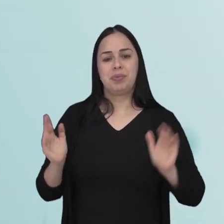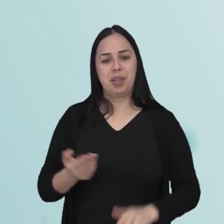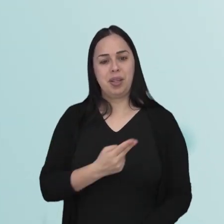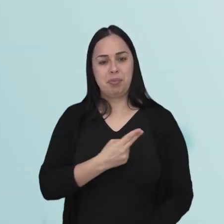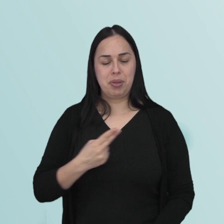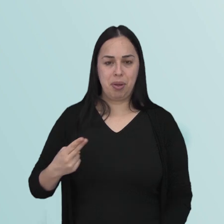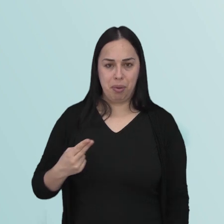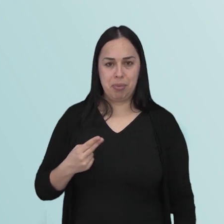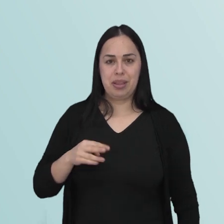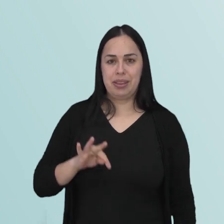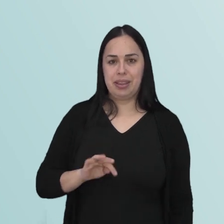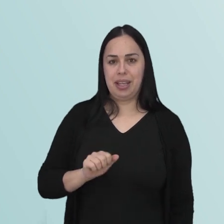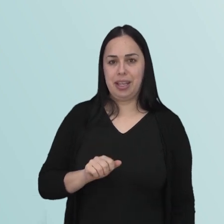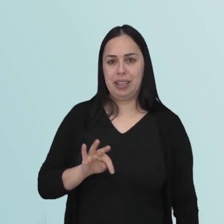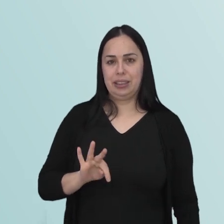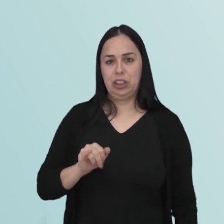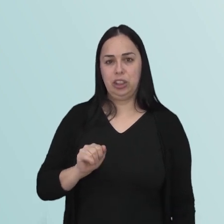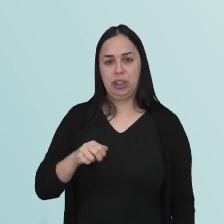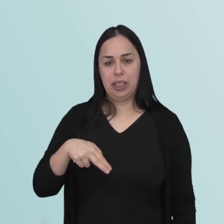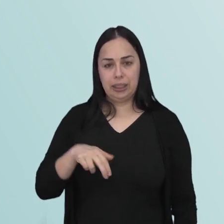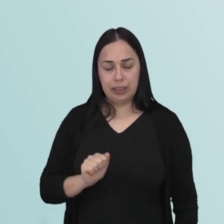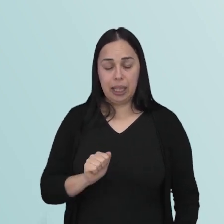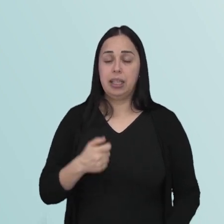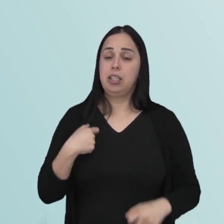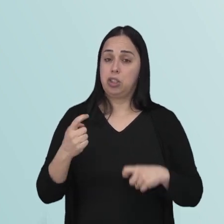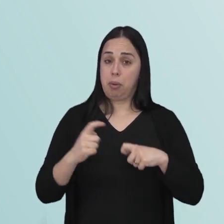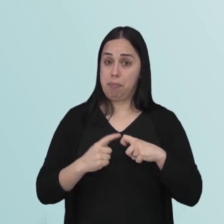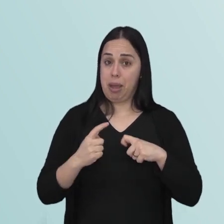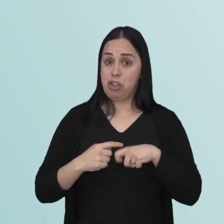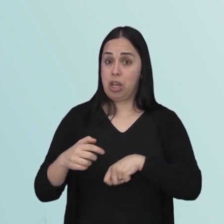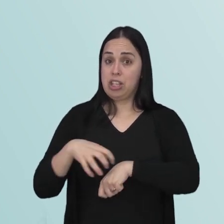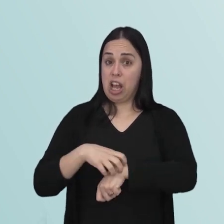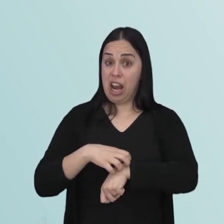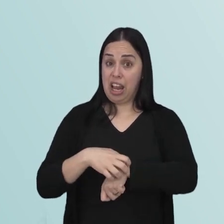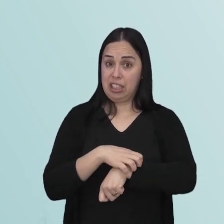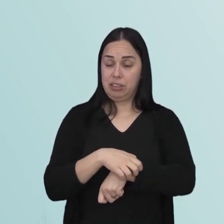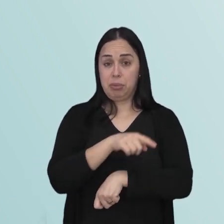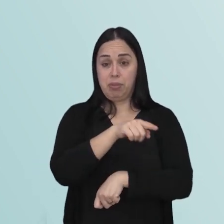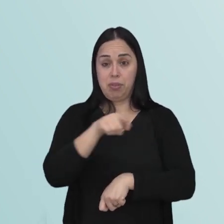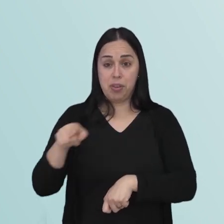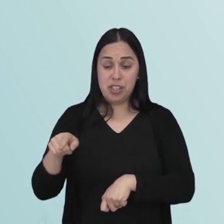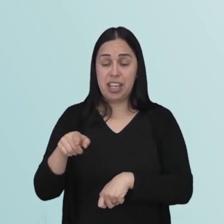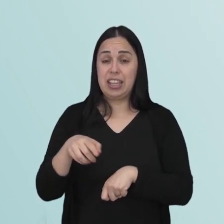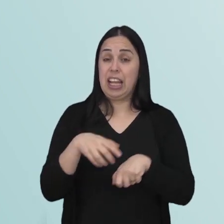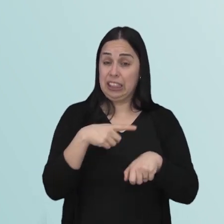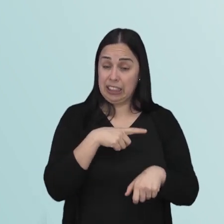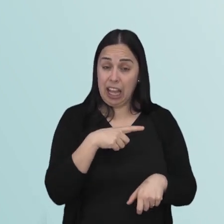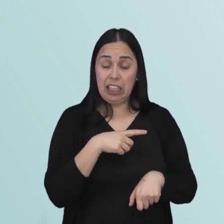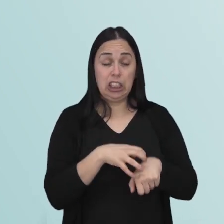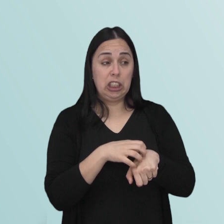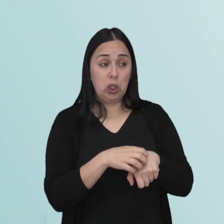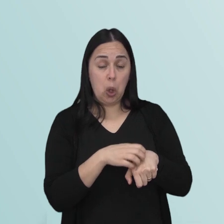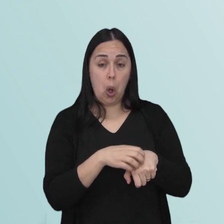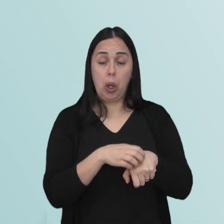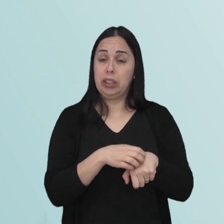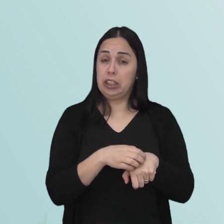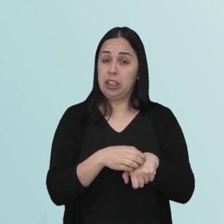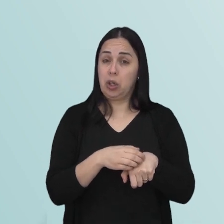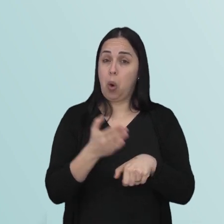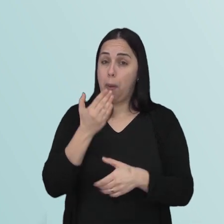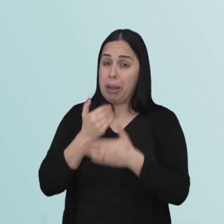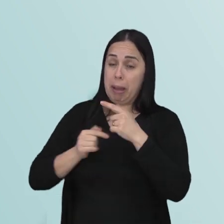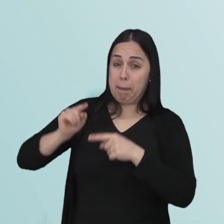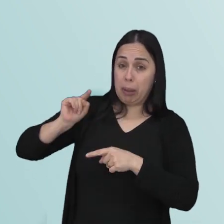Olá, eu sou a doutora Tatiana Camargo, eu sou alergista e imunologista. E a dica de hoje é, para você que tem uma alergia ou uma